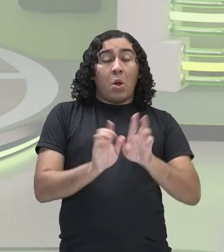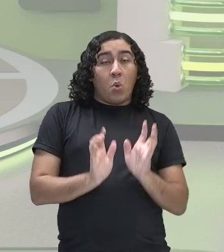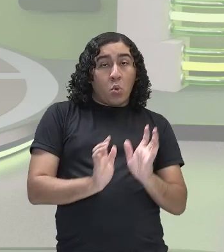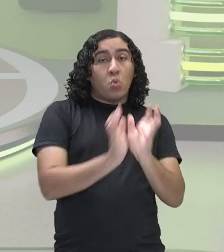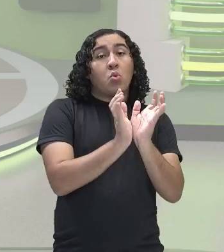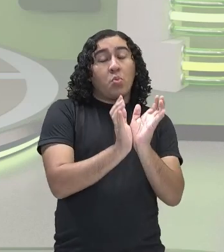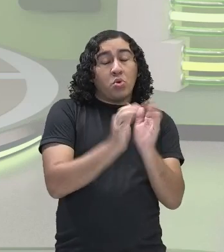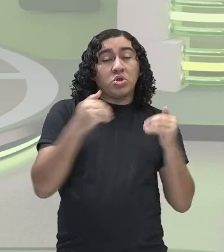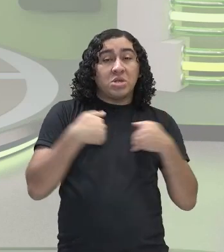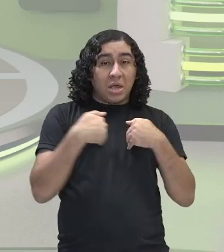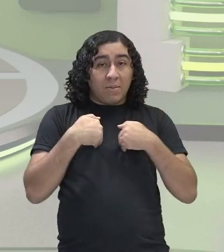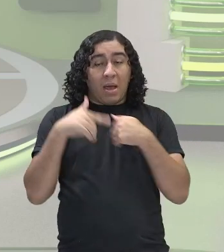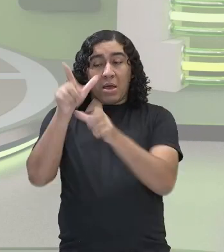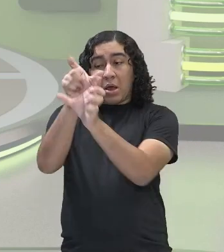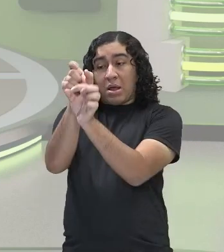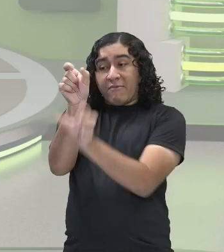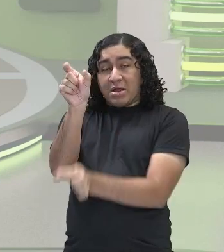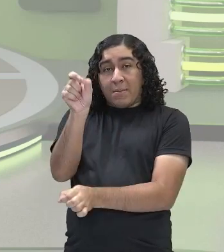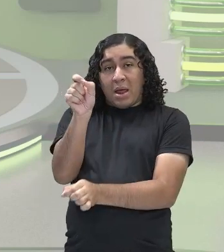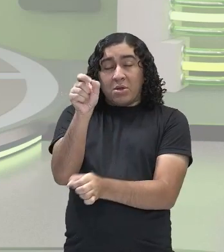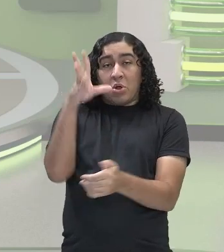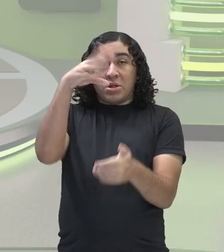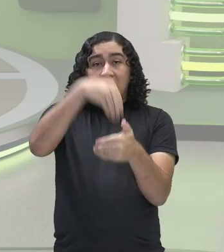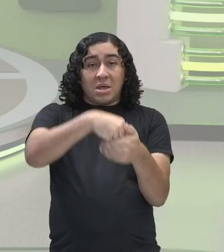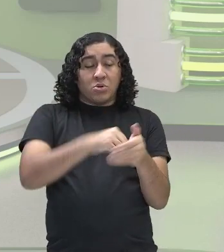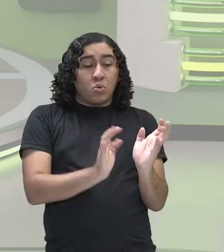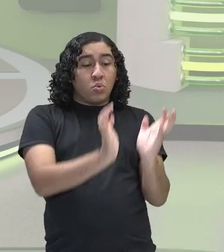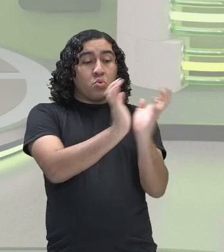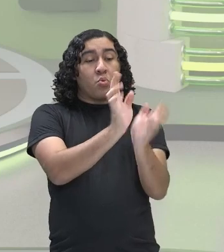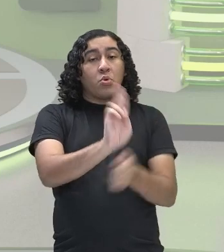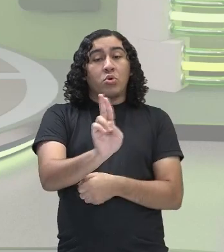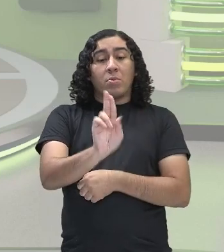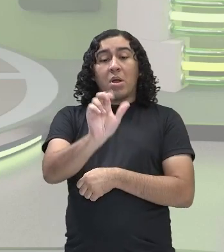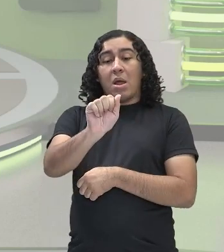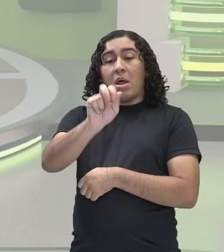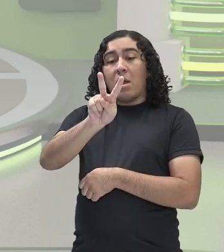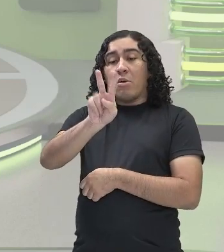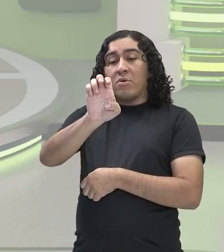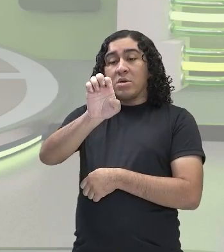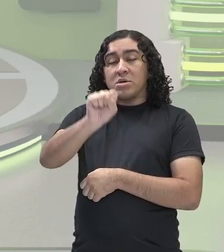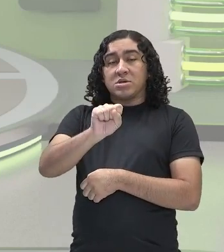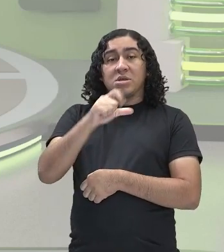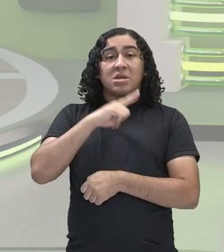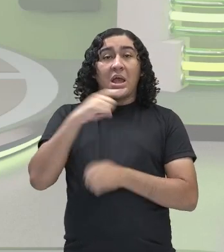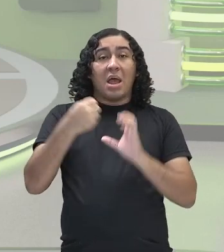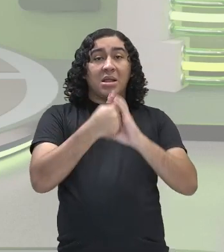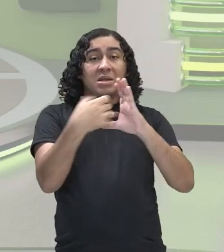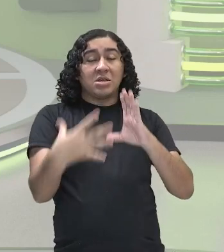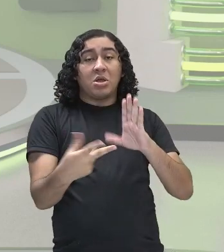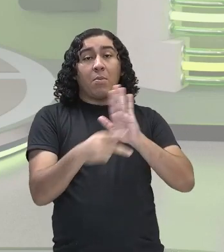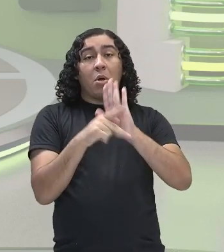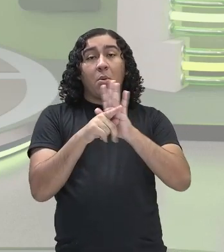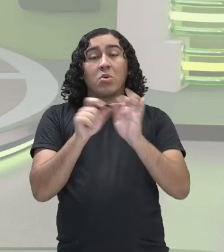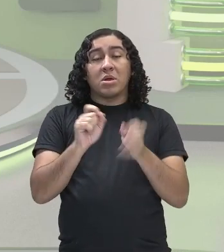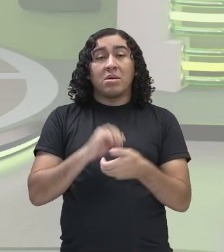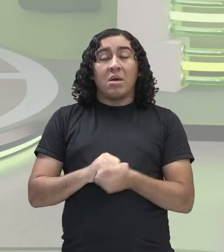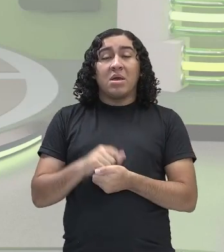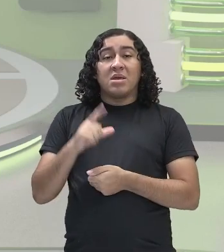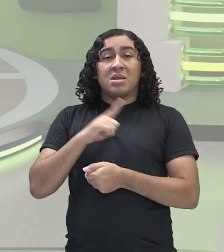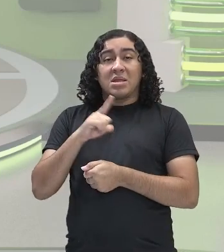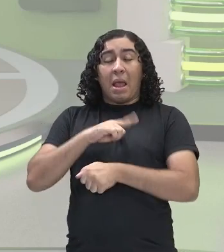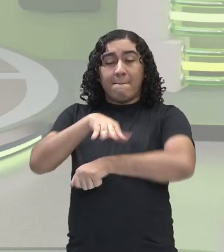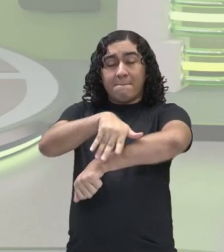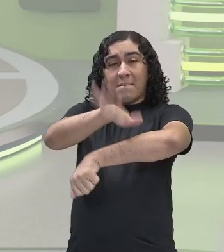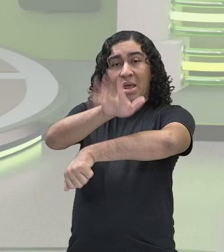vertebrados, pertencente à própria classe denominada aves, caracterizadas por possuírem penas, bicos